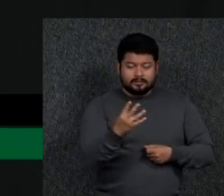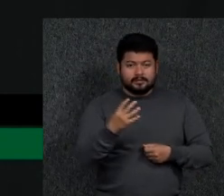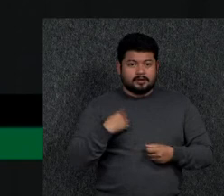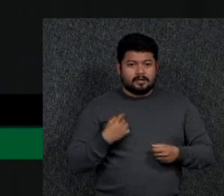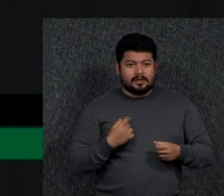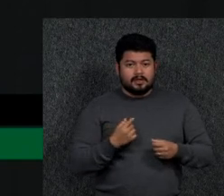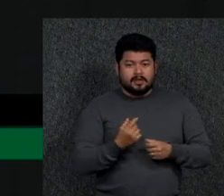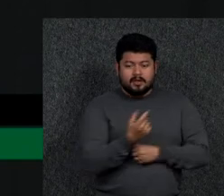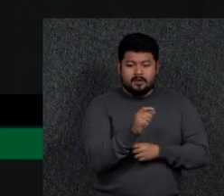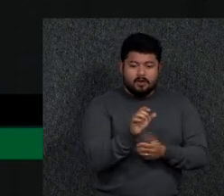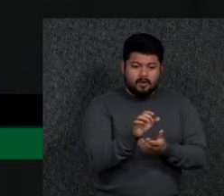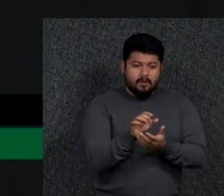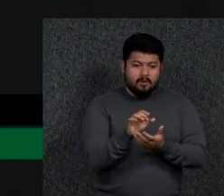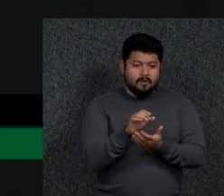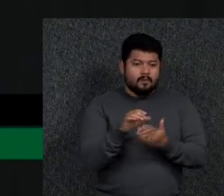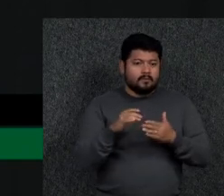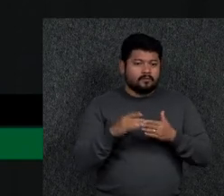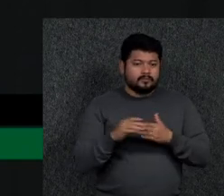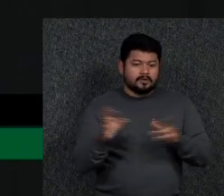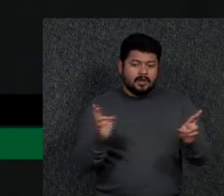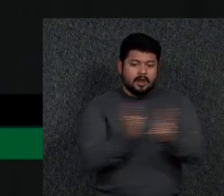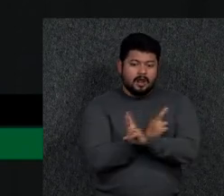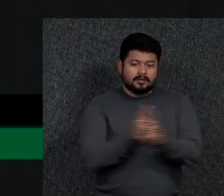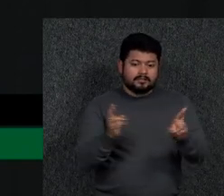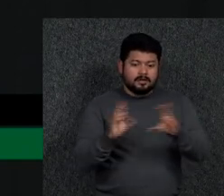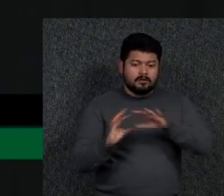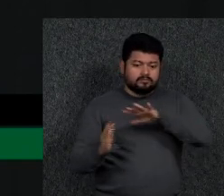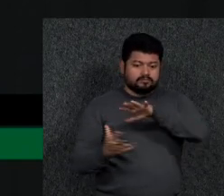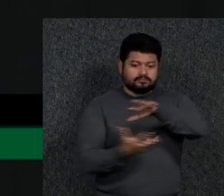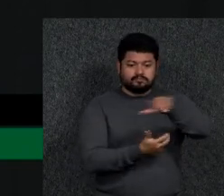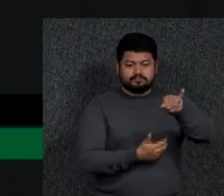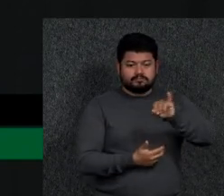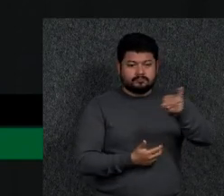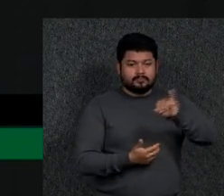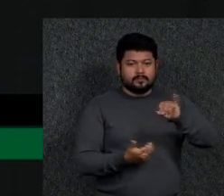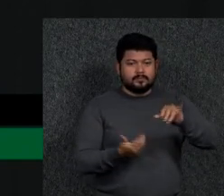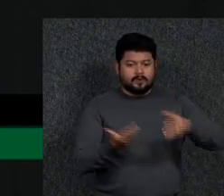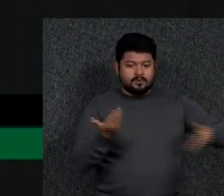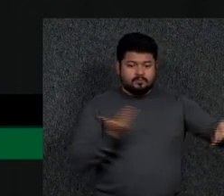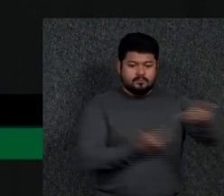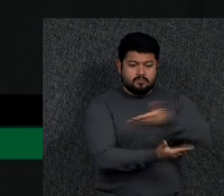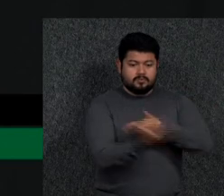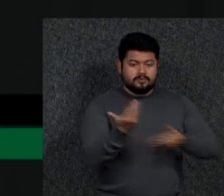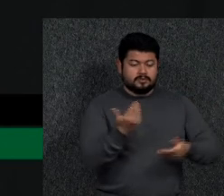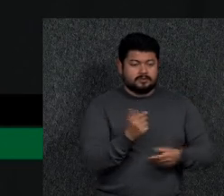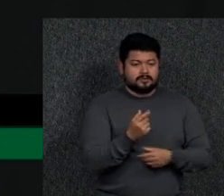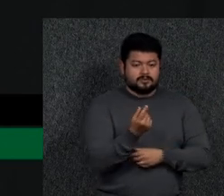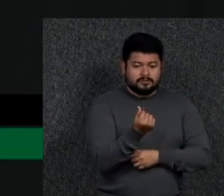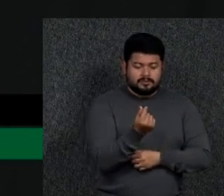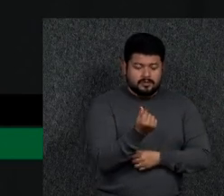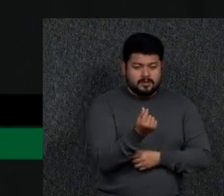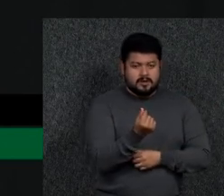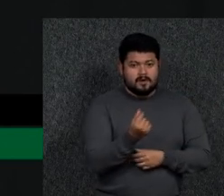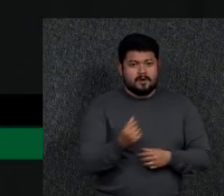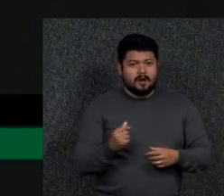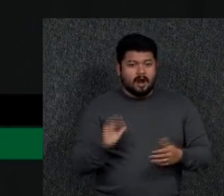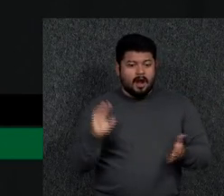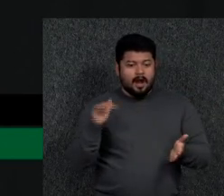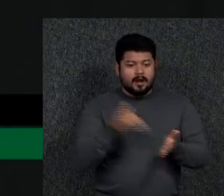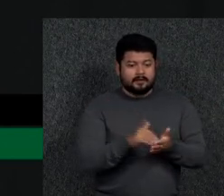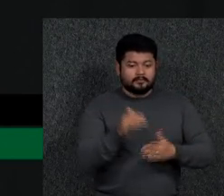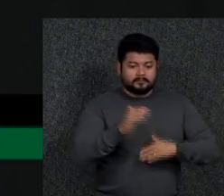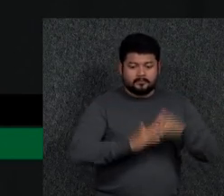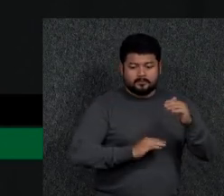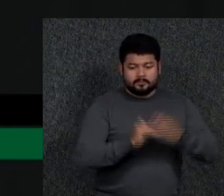depois de uma atitude política. Aqui não foi apenas o Fernando Henrique Cardoso que foi, é